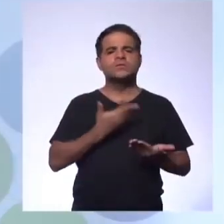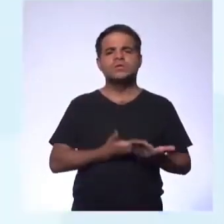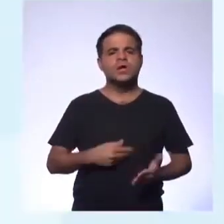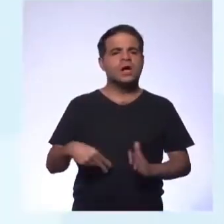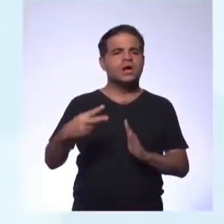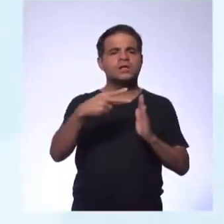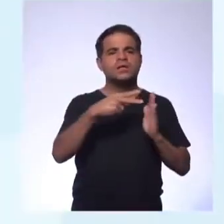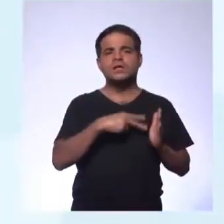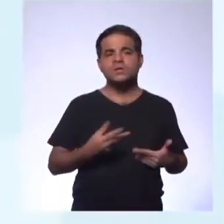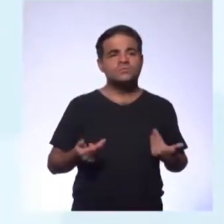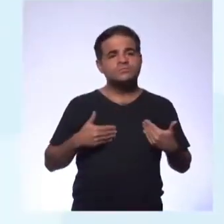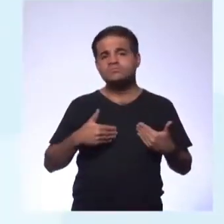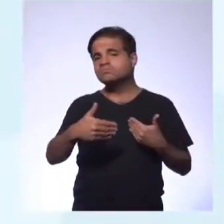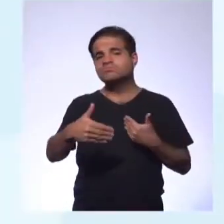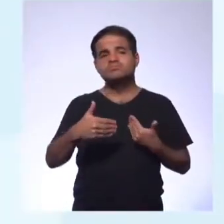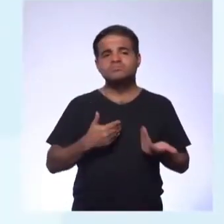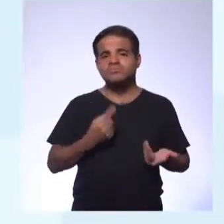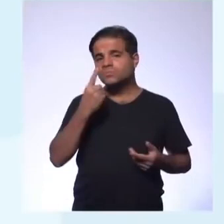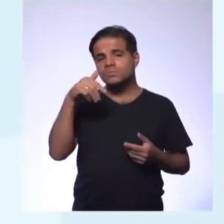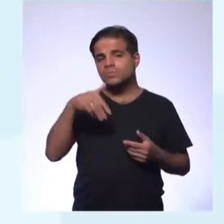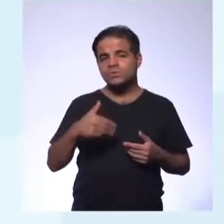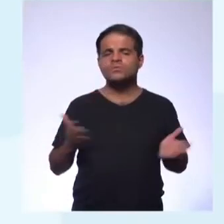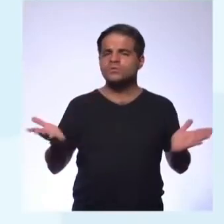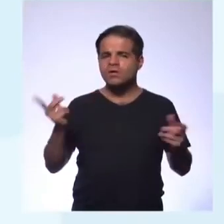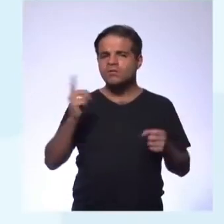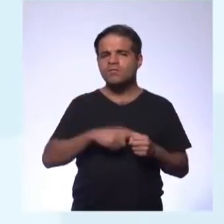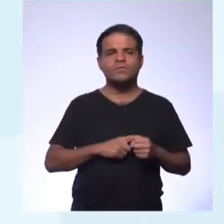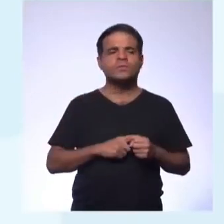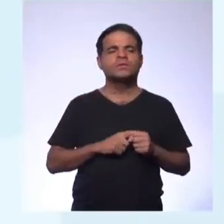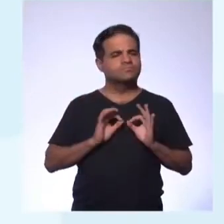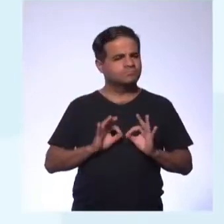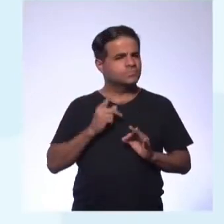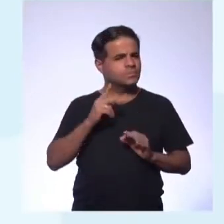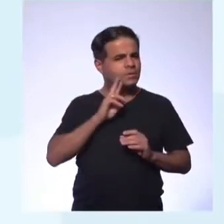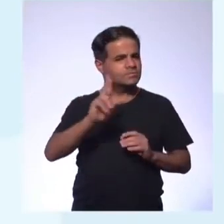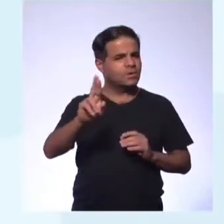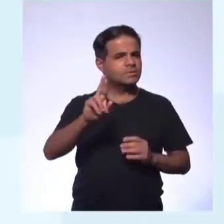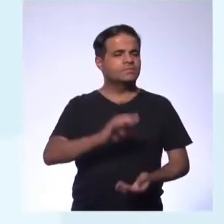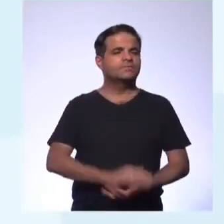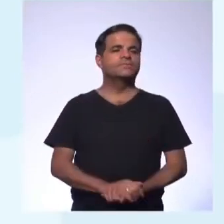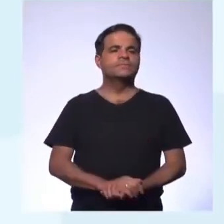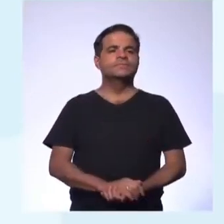leitor? Participe conosco. 1 minuto e já voltamos com a sua resposta.